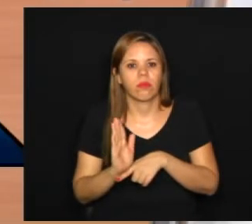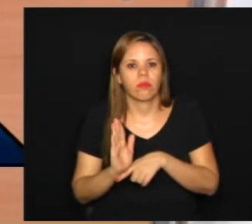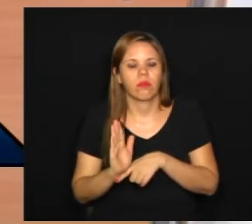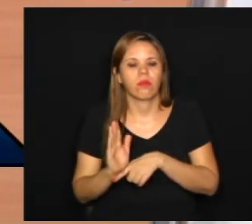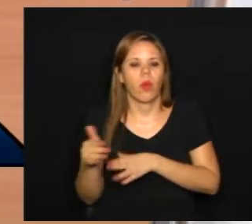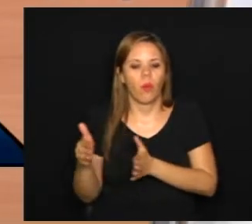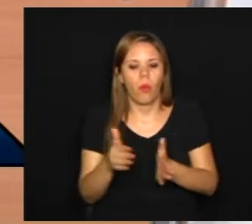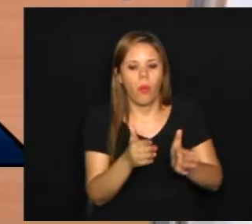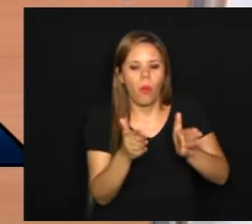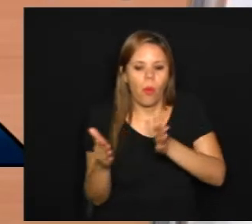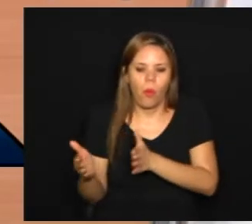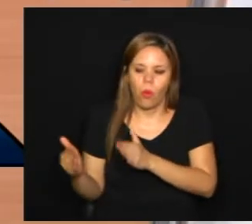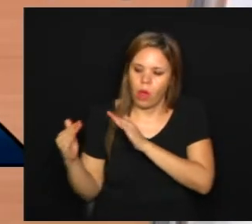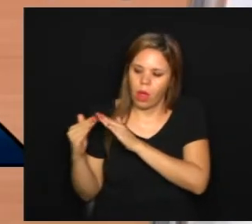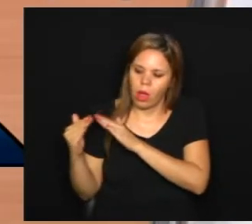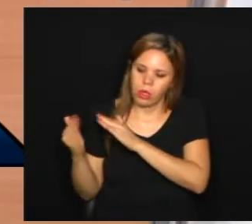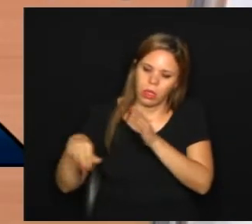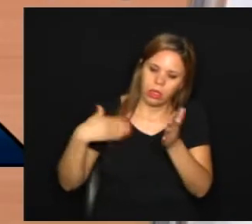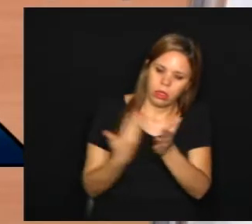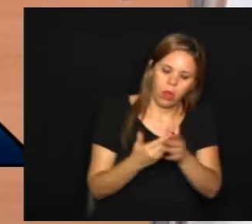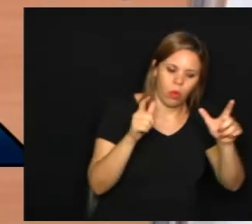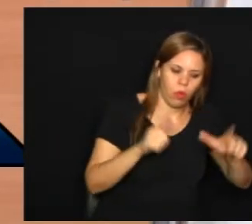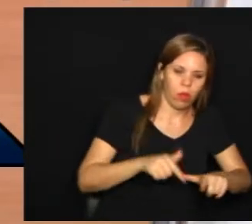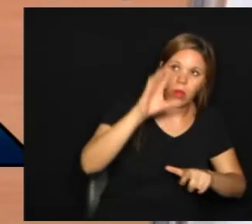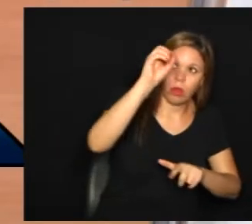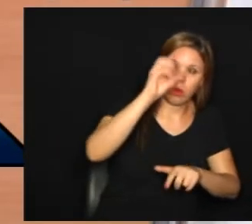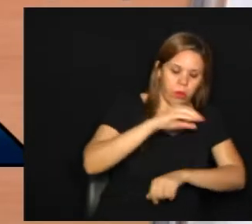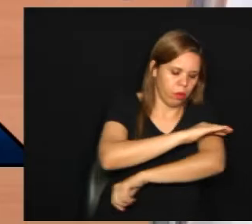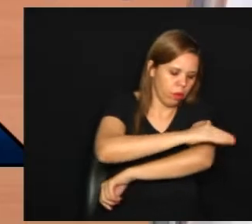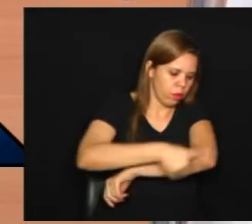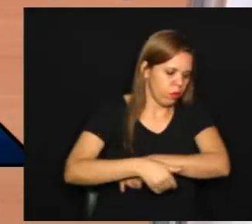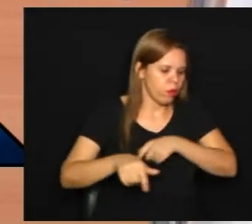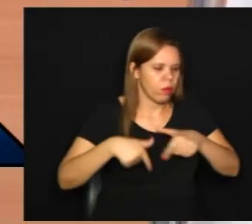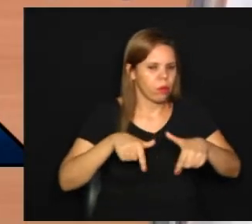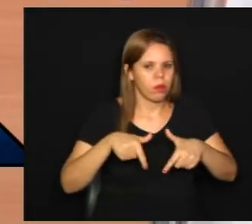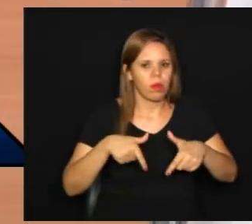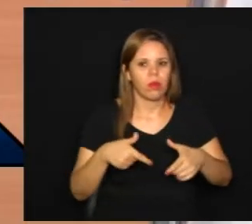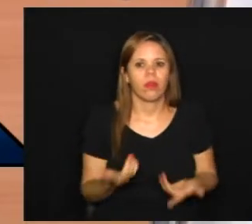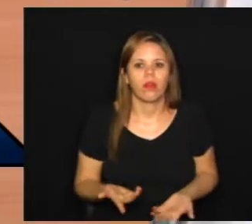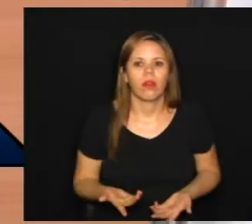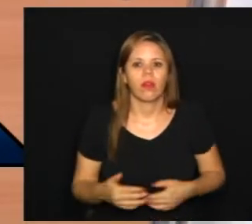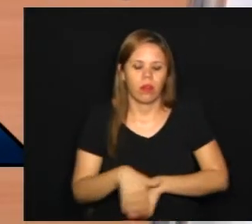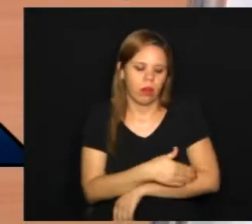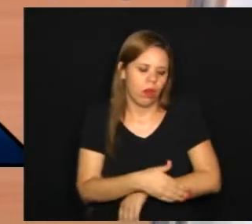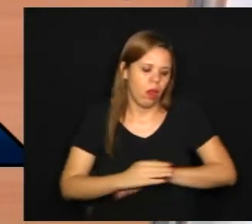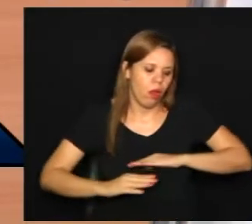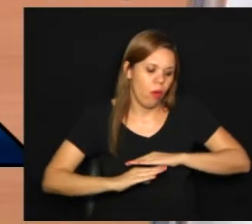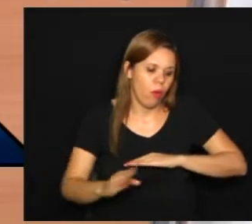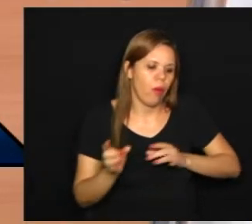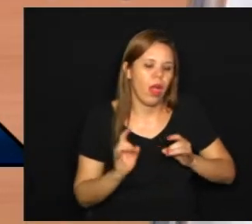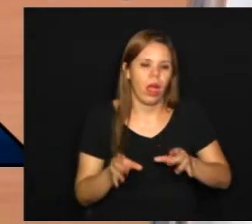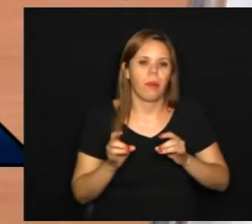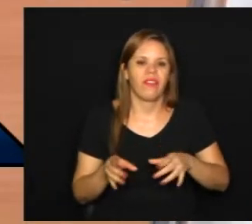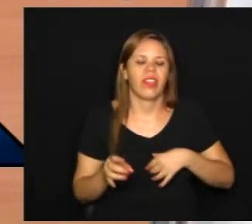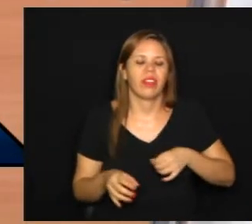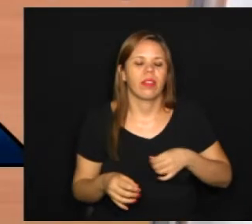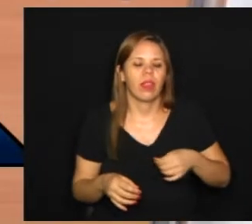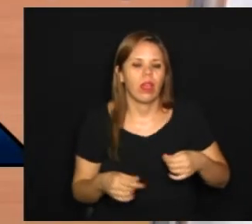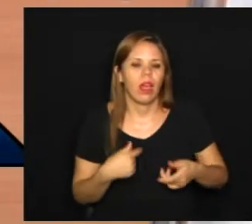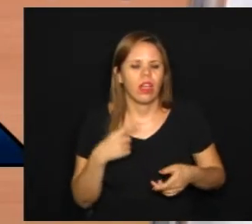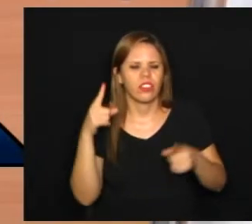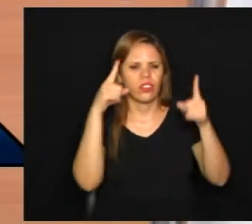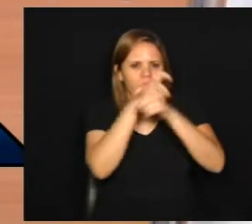do Francisco, da casa dele até o sinaleiro, até a esquina, como ele disse, né, para vender os panos, as dificuldades nas